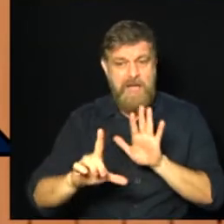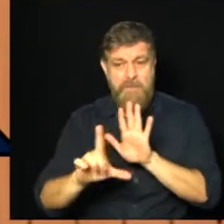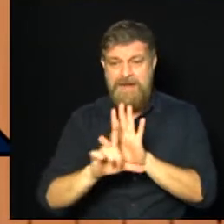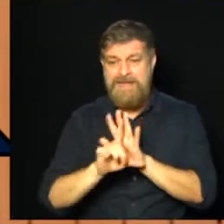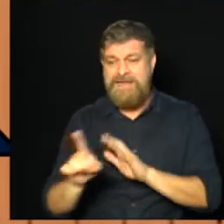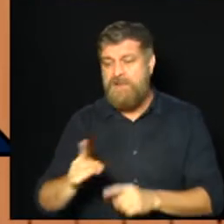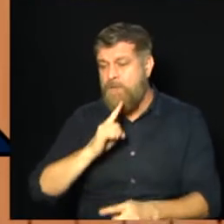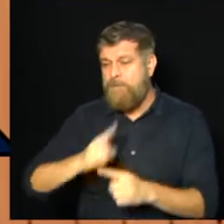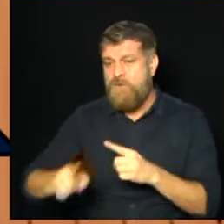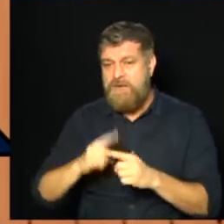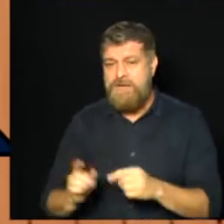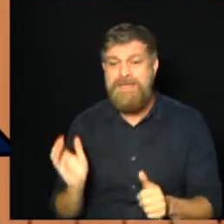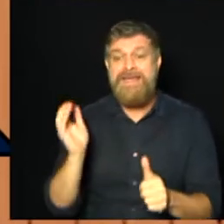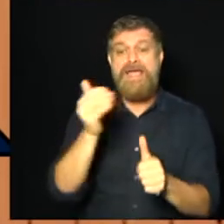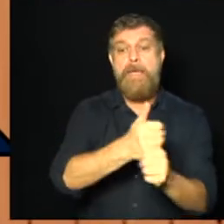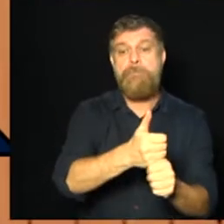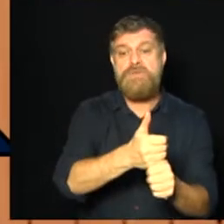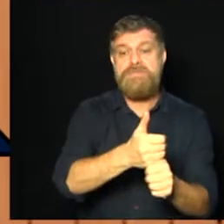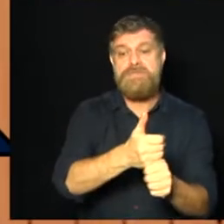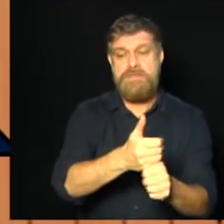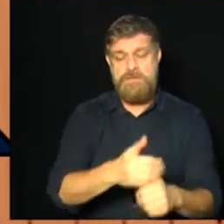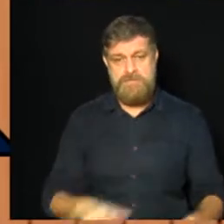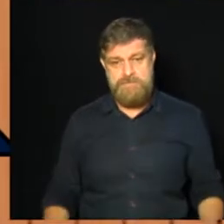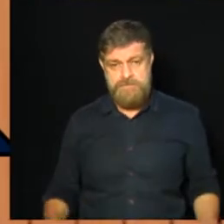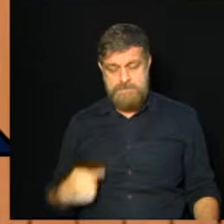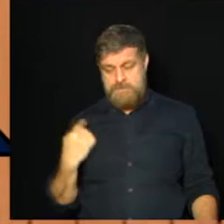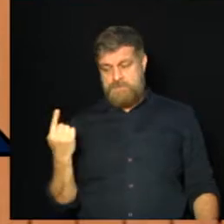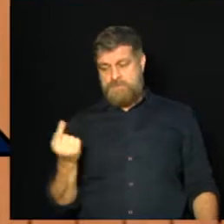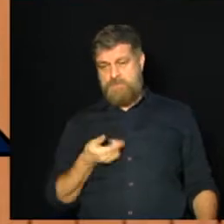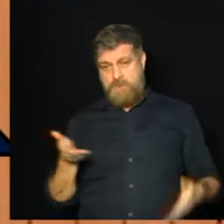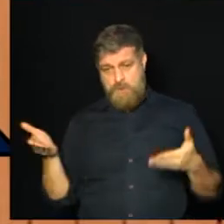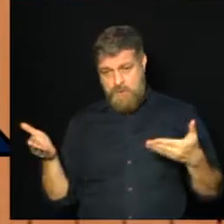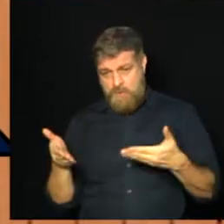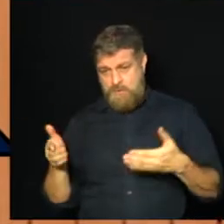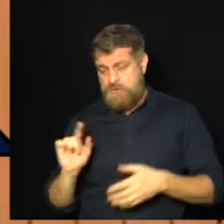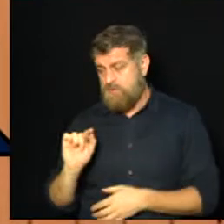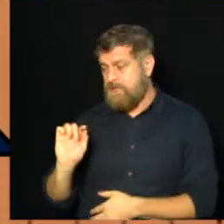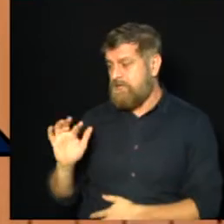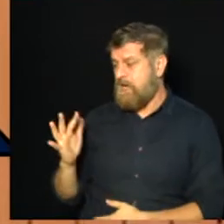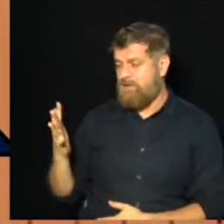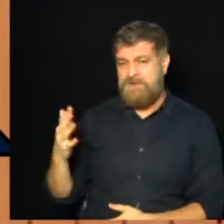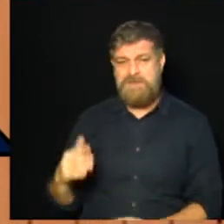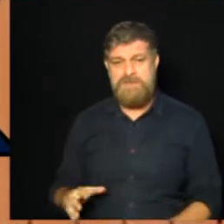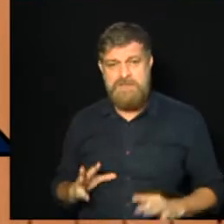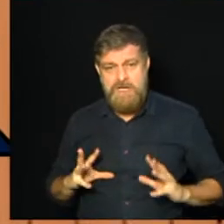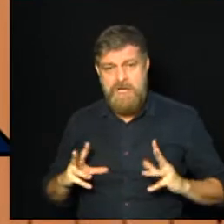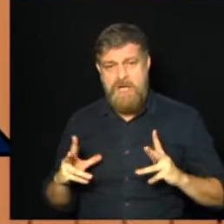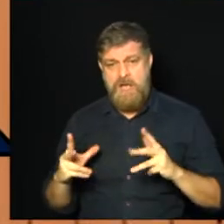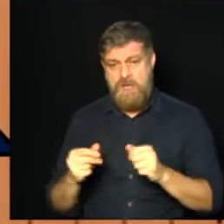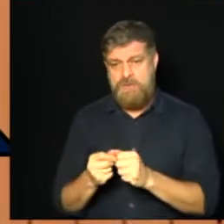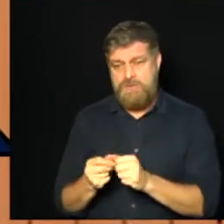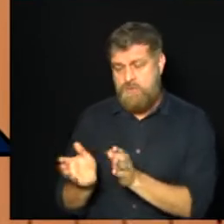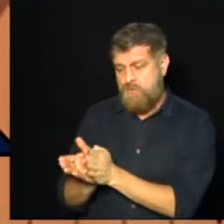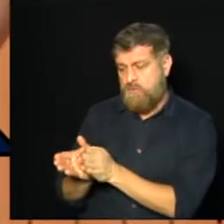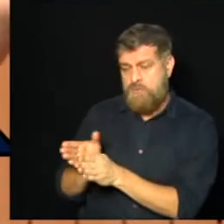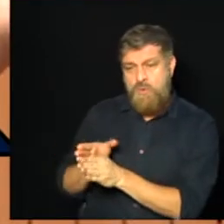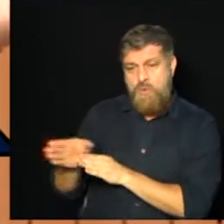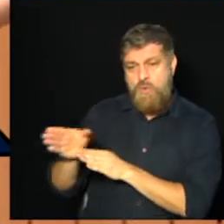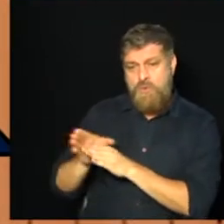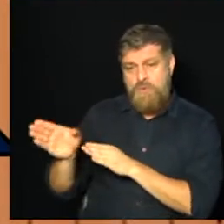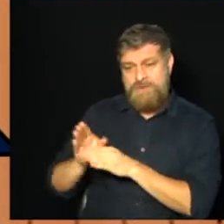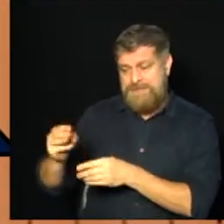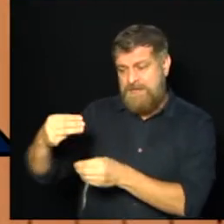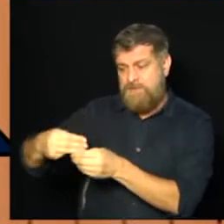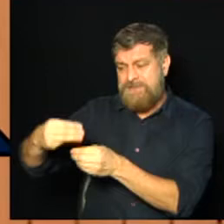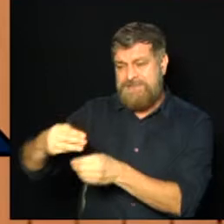impede as reposições. Veja bem, nós estamos aqui numa situação, e isso tudo, inclusive o Conselho Municipal de Saúde